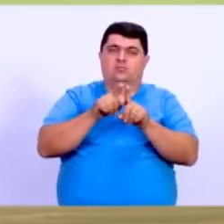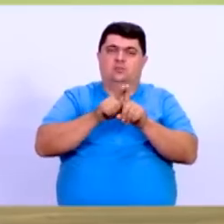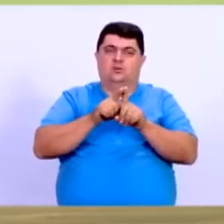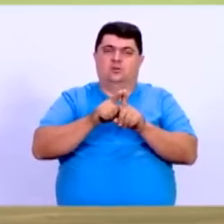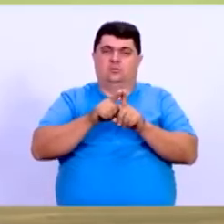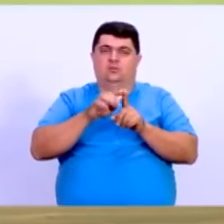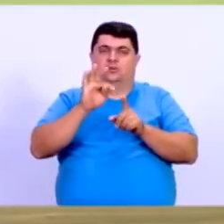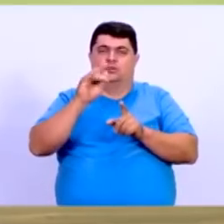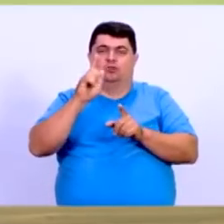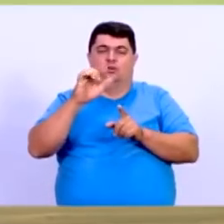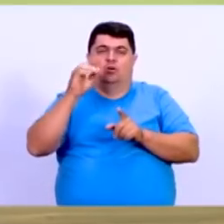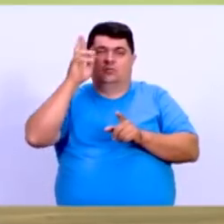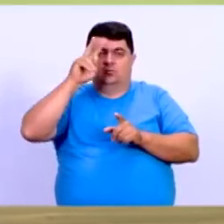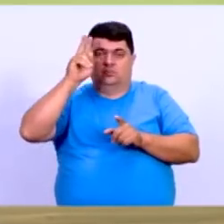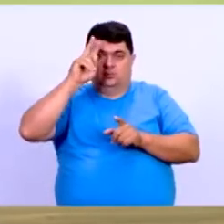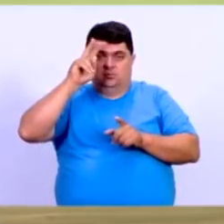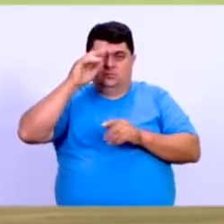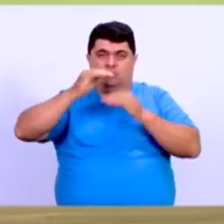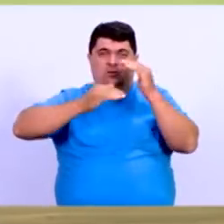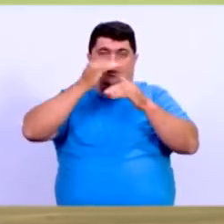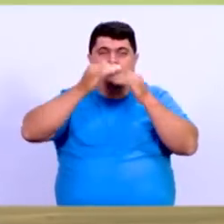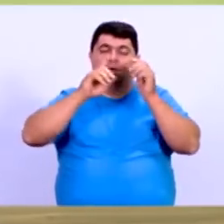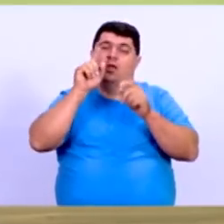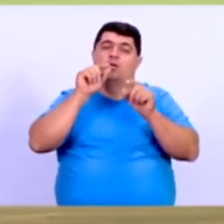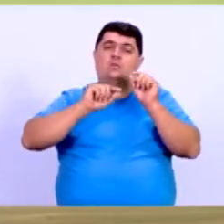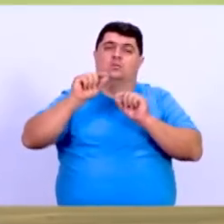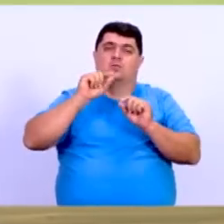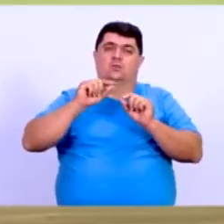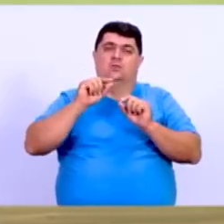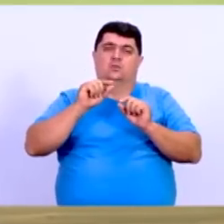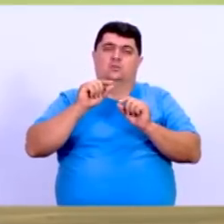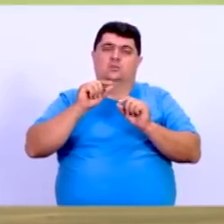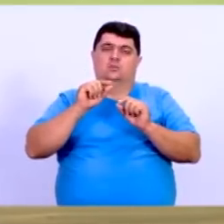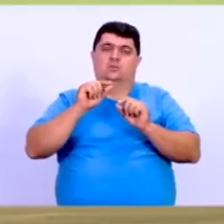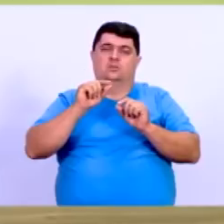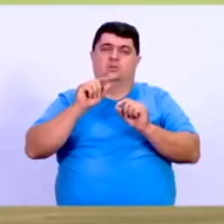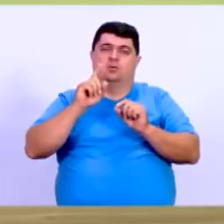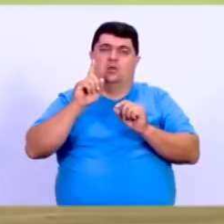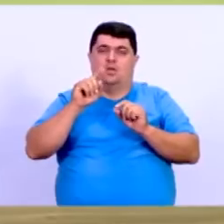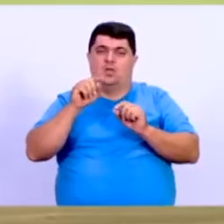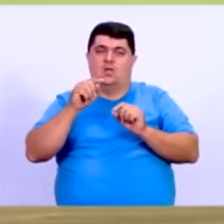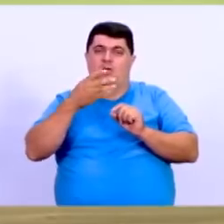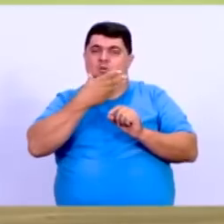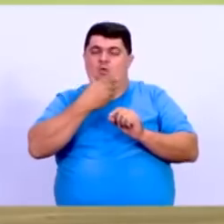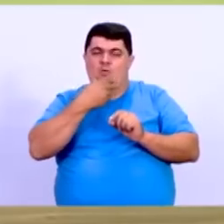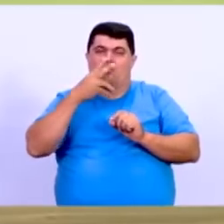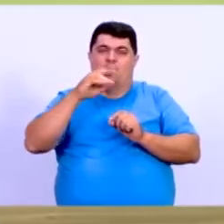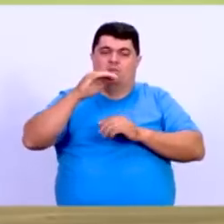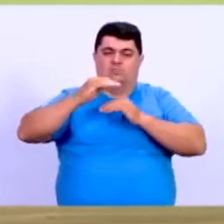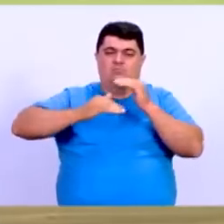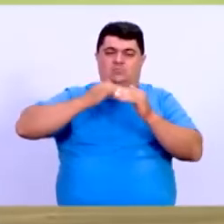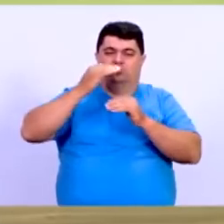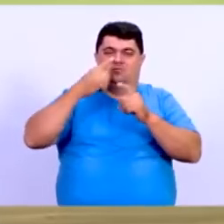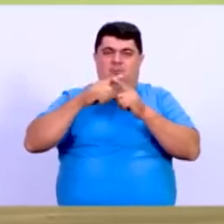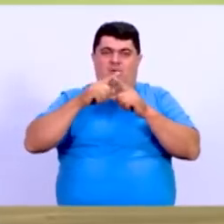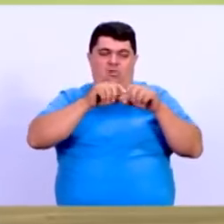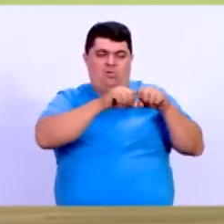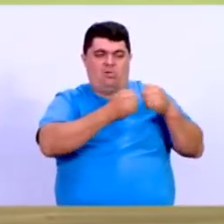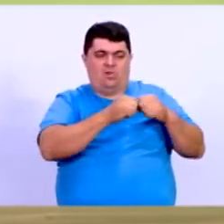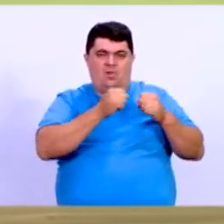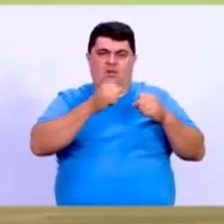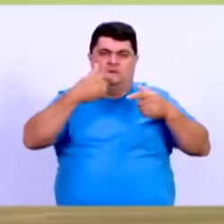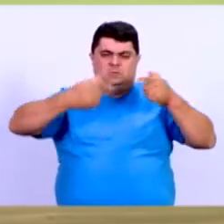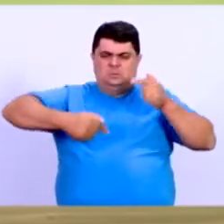lembrou muito bem, o que traz a evolução de tudo isso, infelizmente, é a capacidade do homem de evoluir para destruir, né? Então a guerra traz